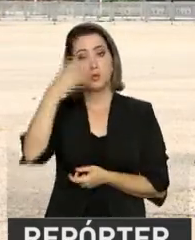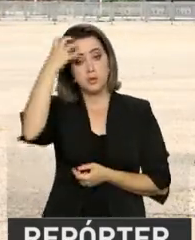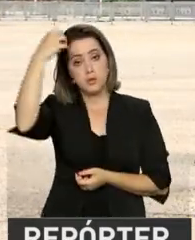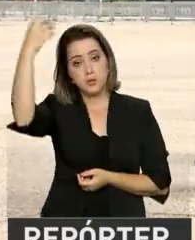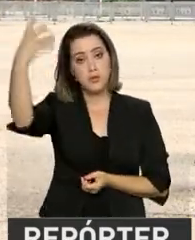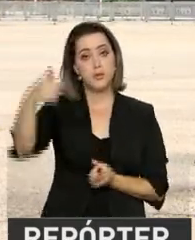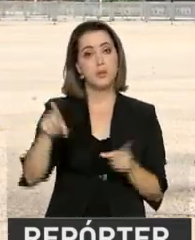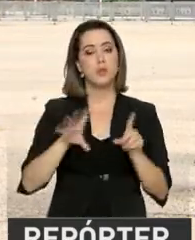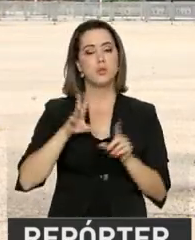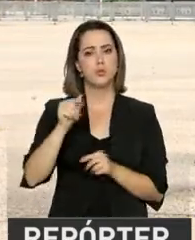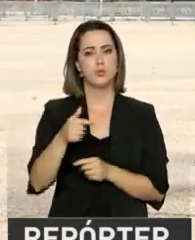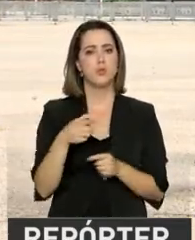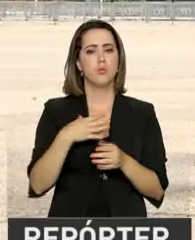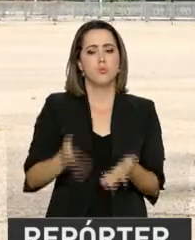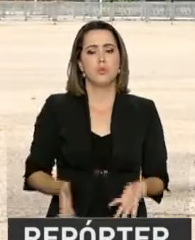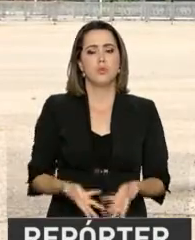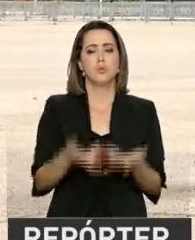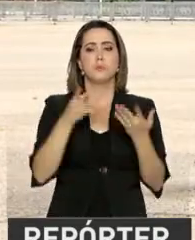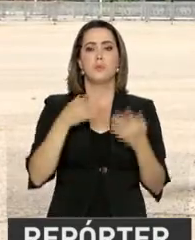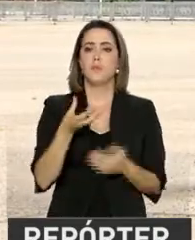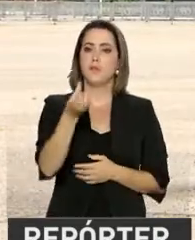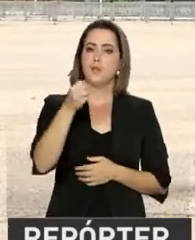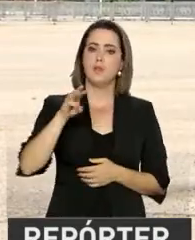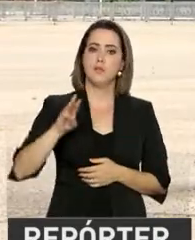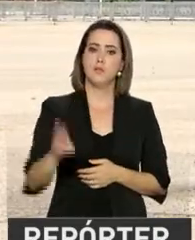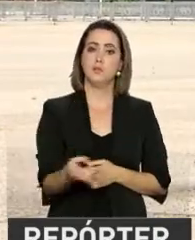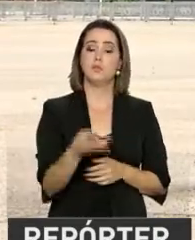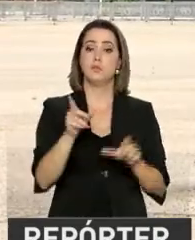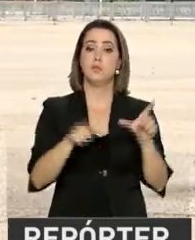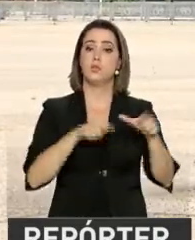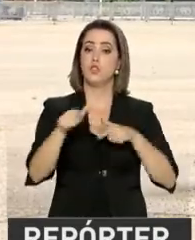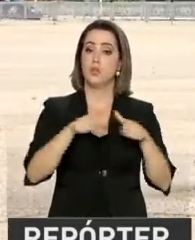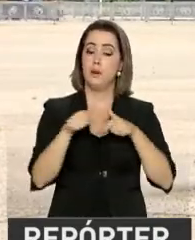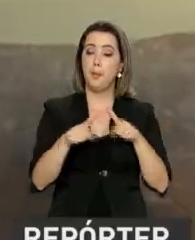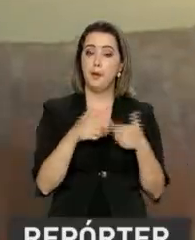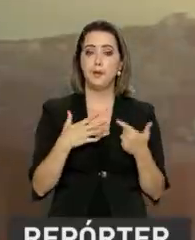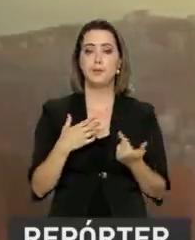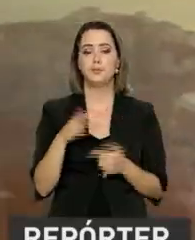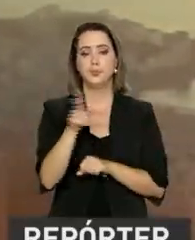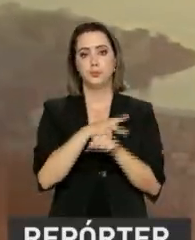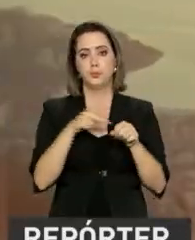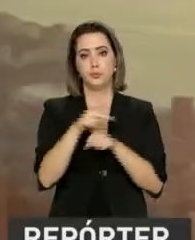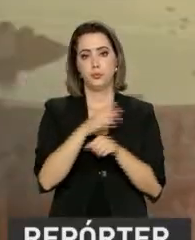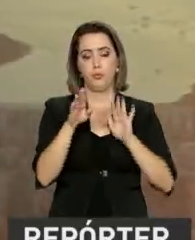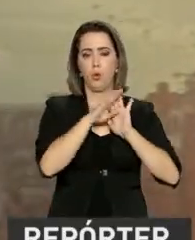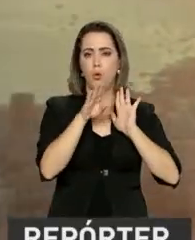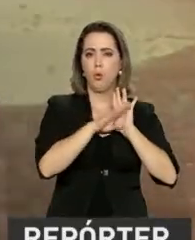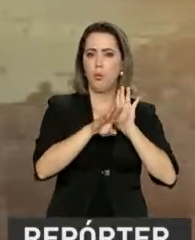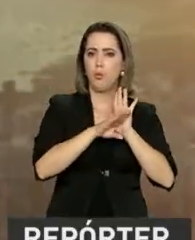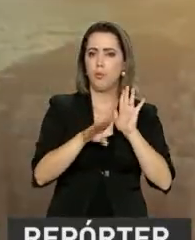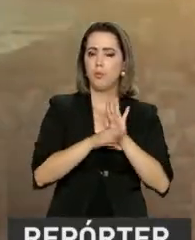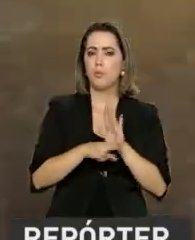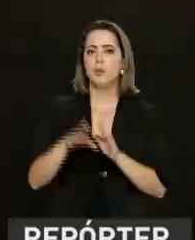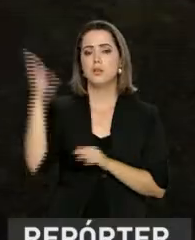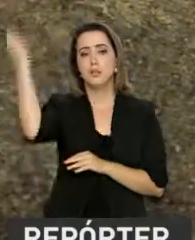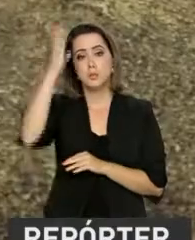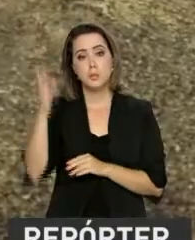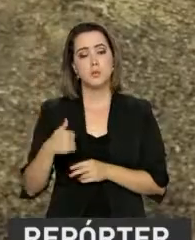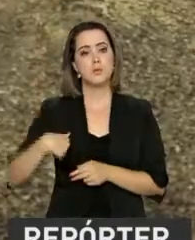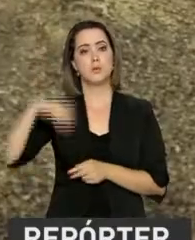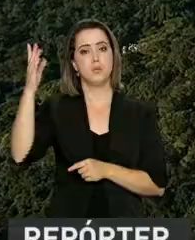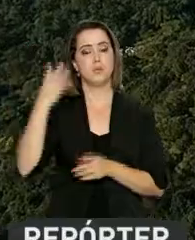de viagens e gerar mais de 6 milhões de empregos no país. O Plano Brasil Mais Turismo inclui também